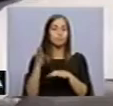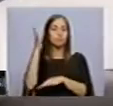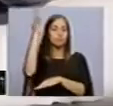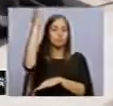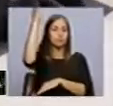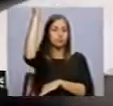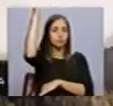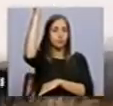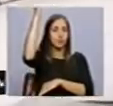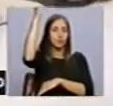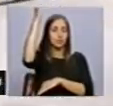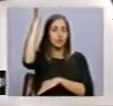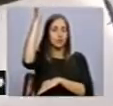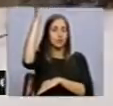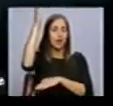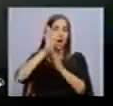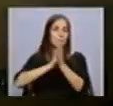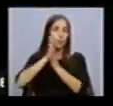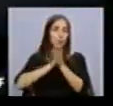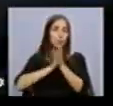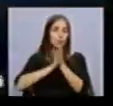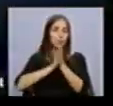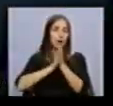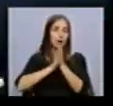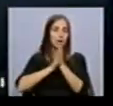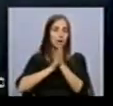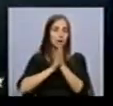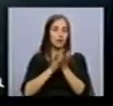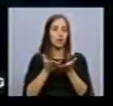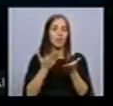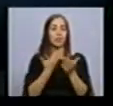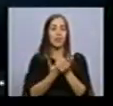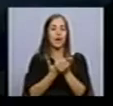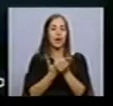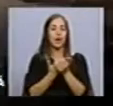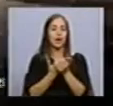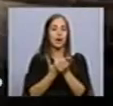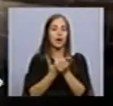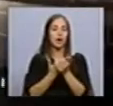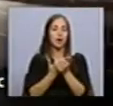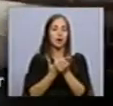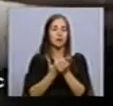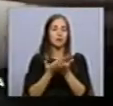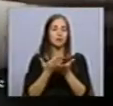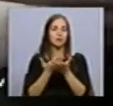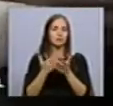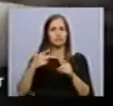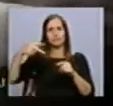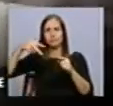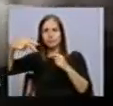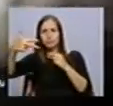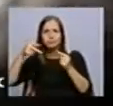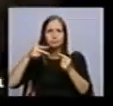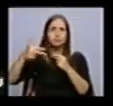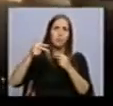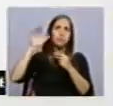permite-nos descer muito o valor de uma viagem ao espaço, da colocação de satélites, de tudo e mais alguma